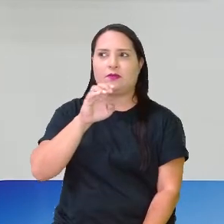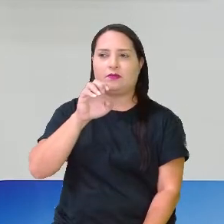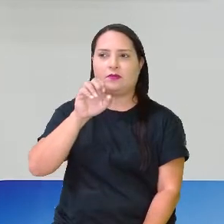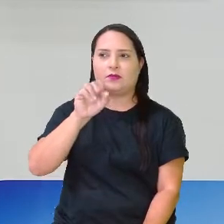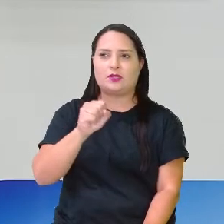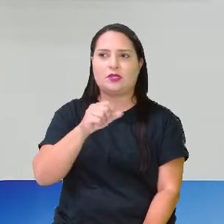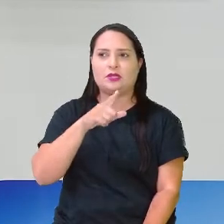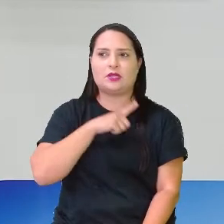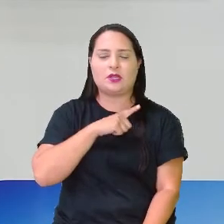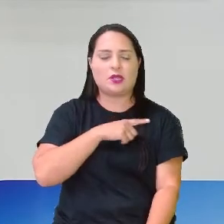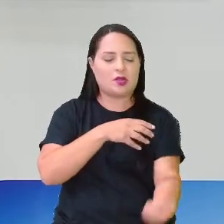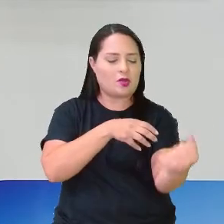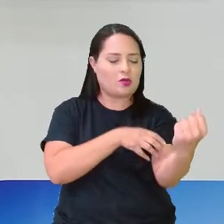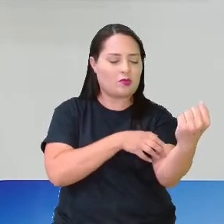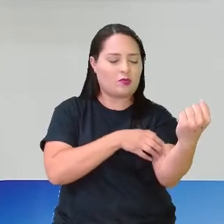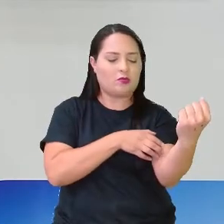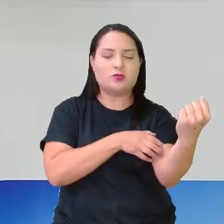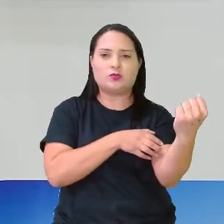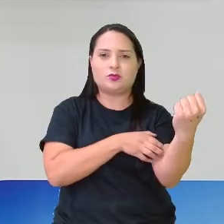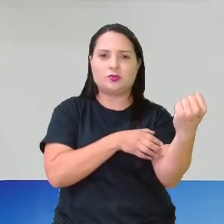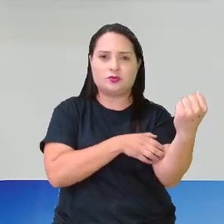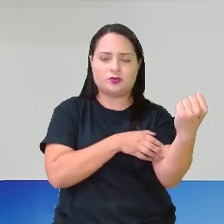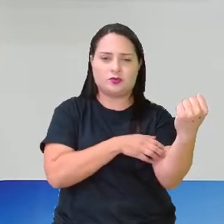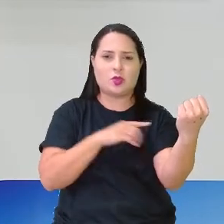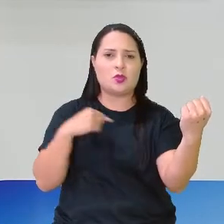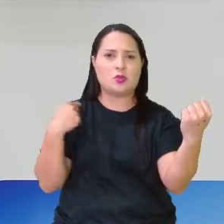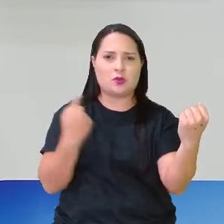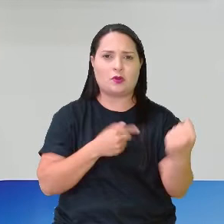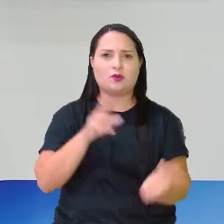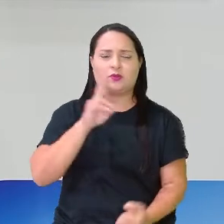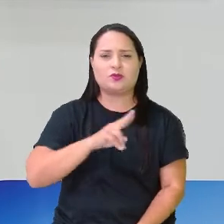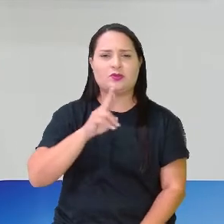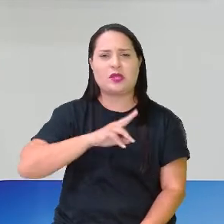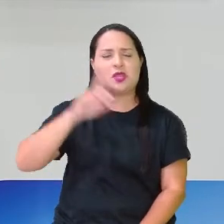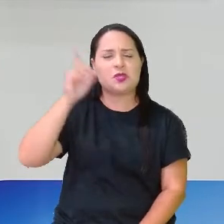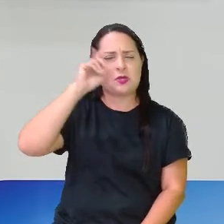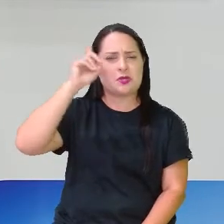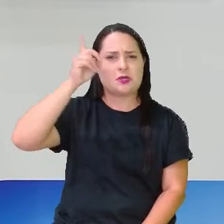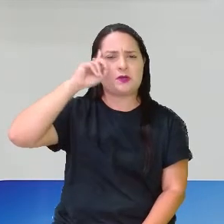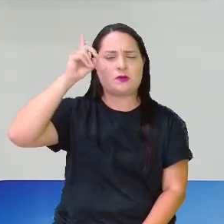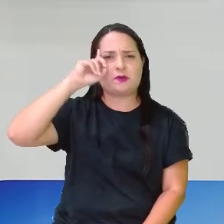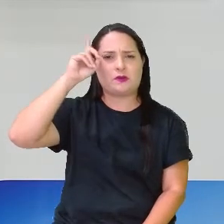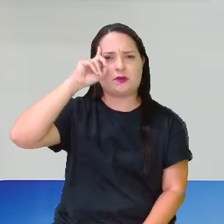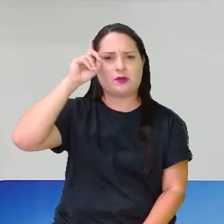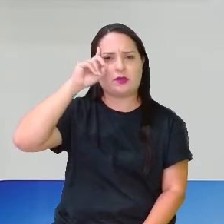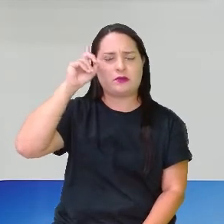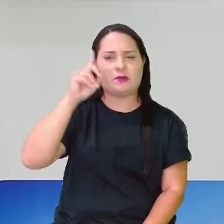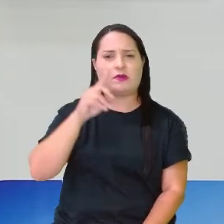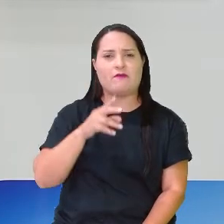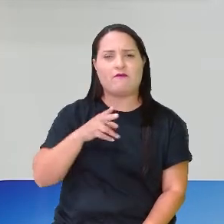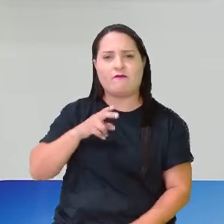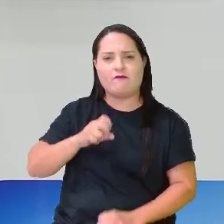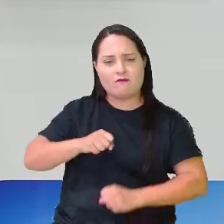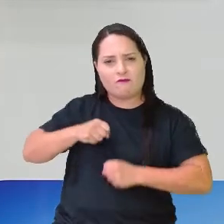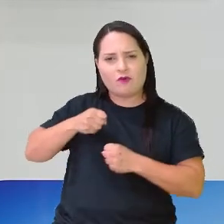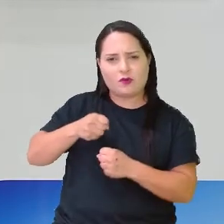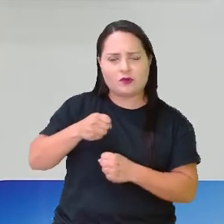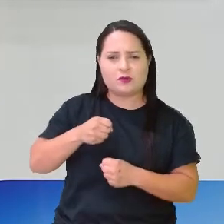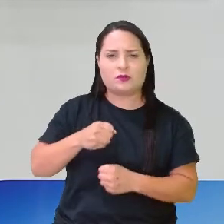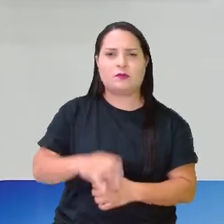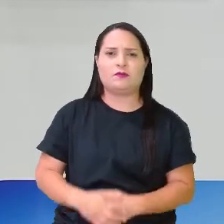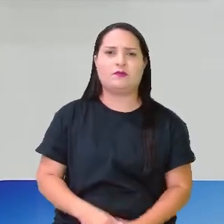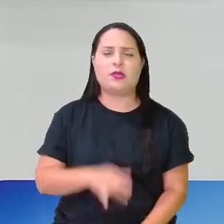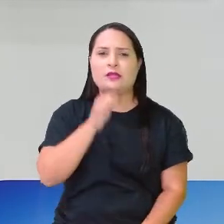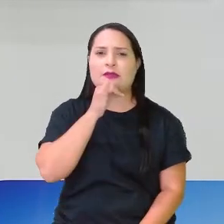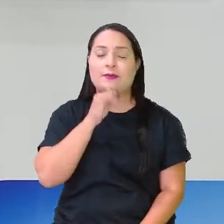músculo mais específico, que a gente utiliza muito no nosso dia a dia também, né? Como força. De repente, você vai